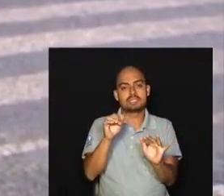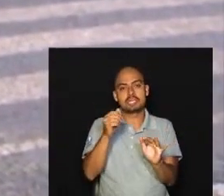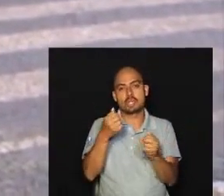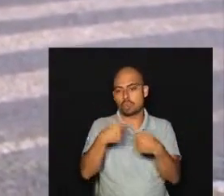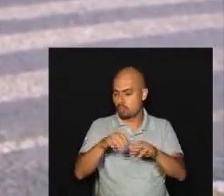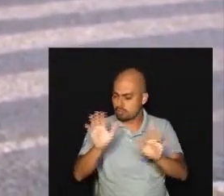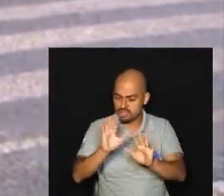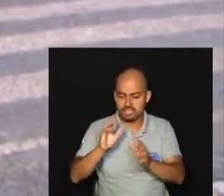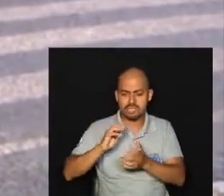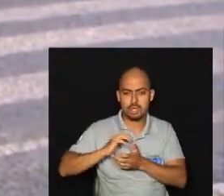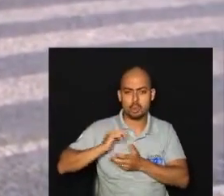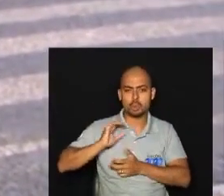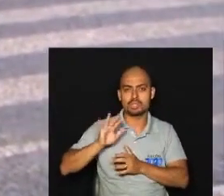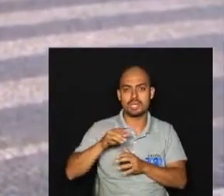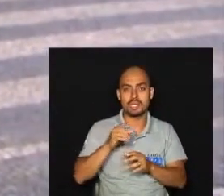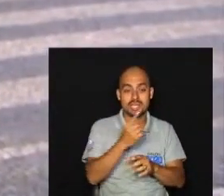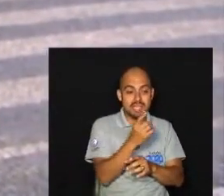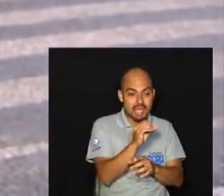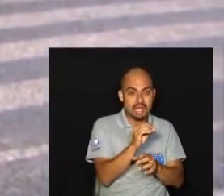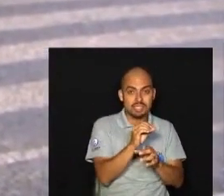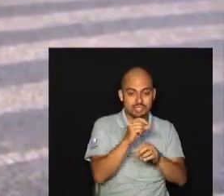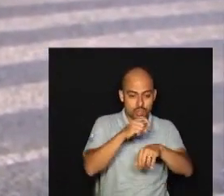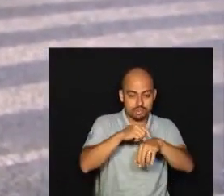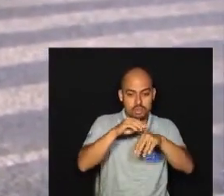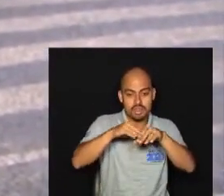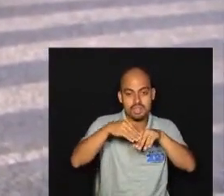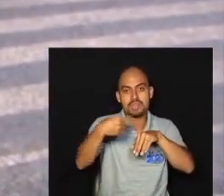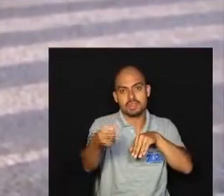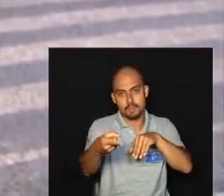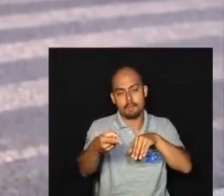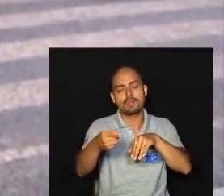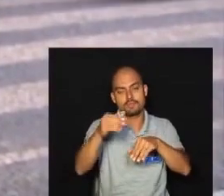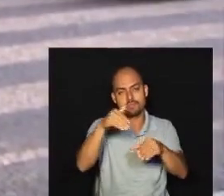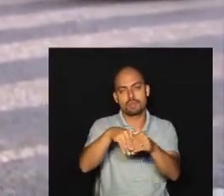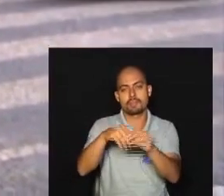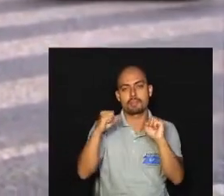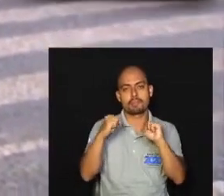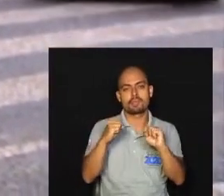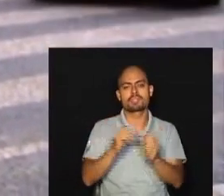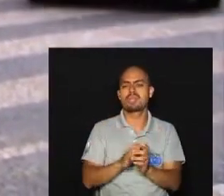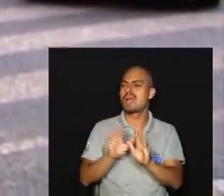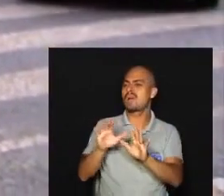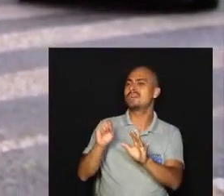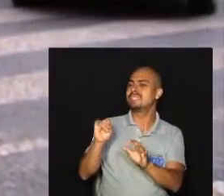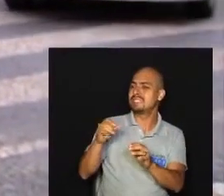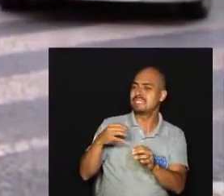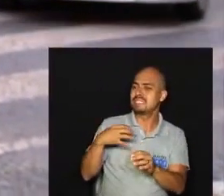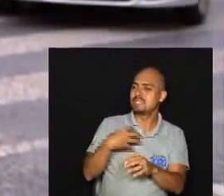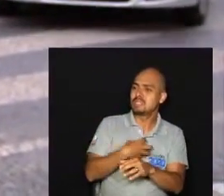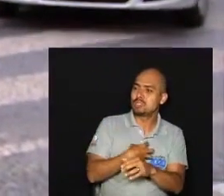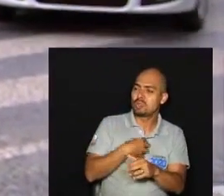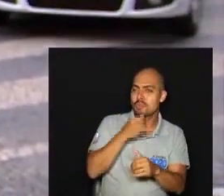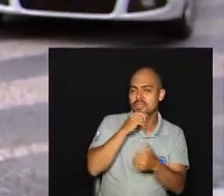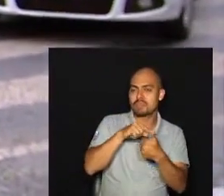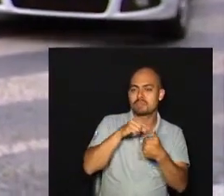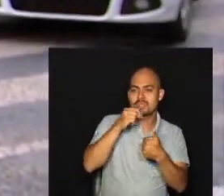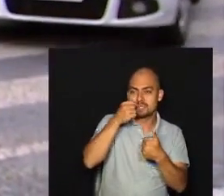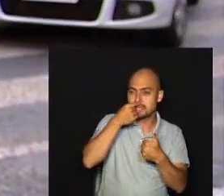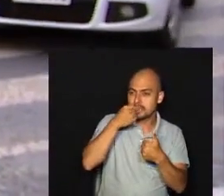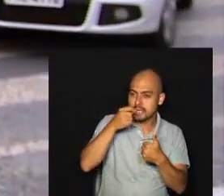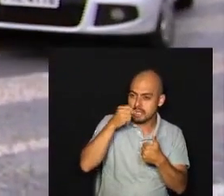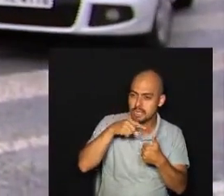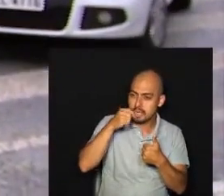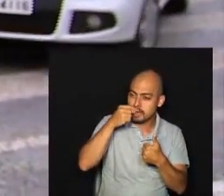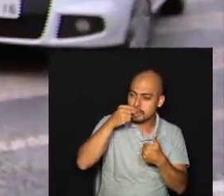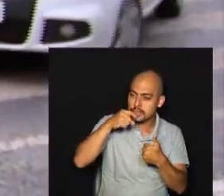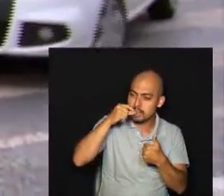que não for idoso, deixa para votar a partir das 10 horas da manhã. Agora, quem tiver com algum sintoma relacionado ou à gripe ou mesmo à